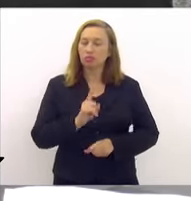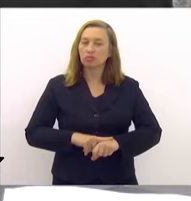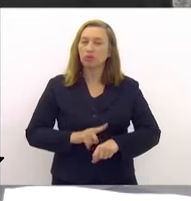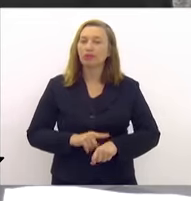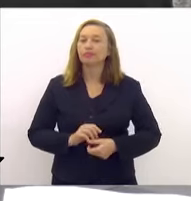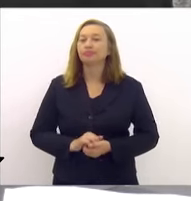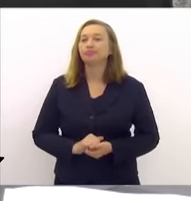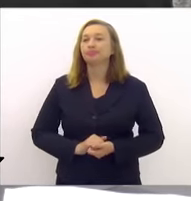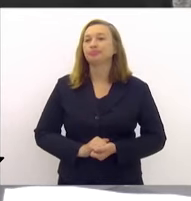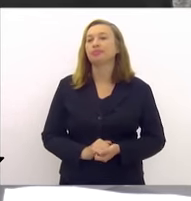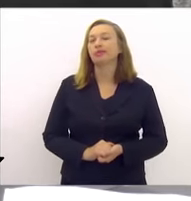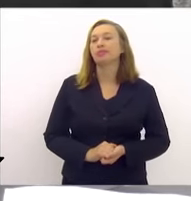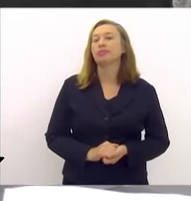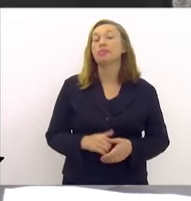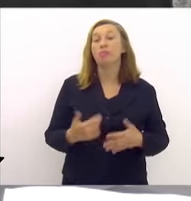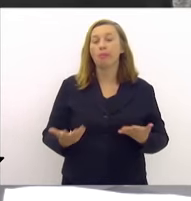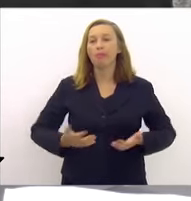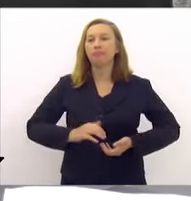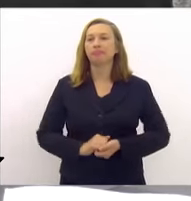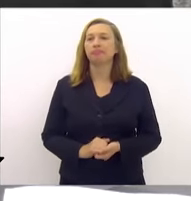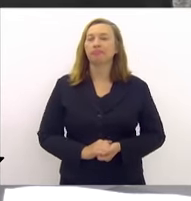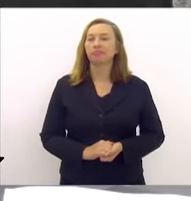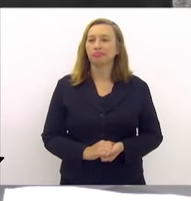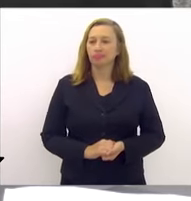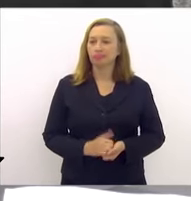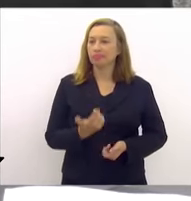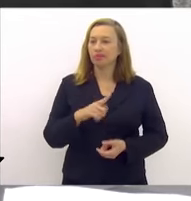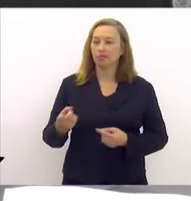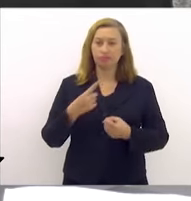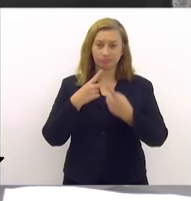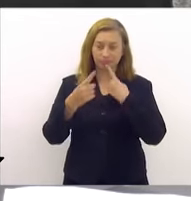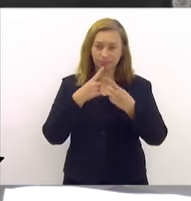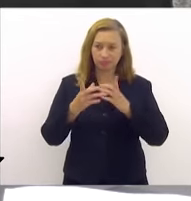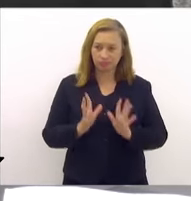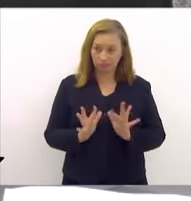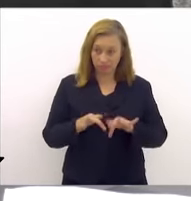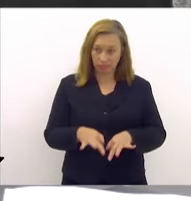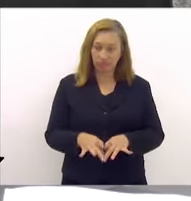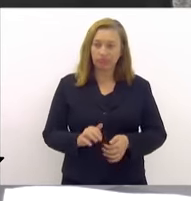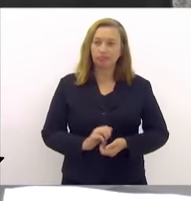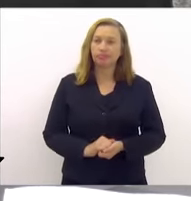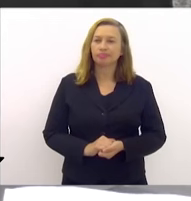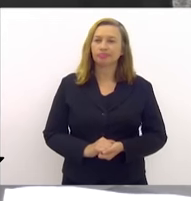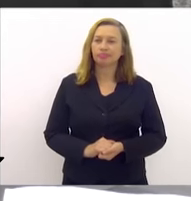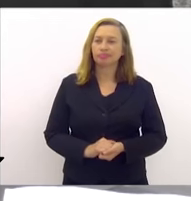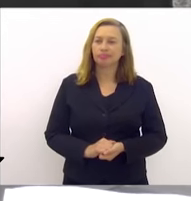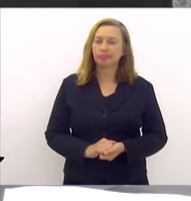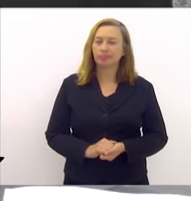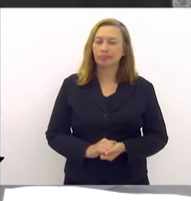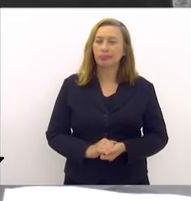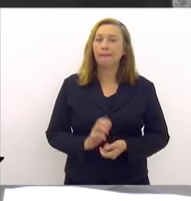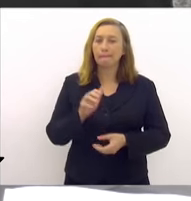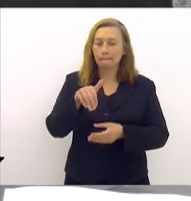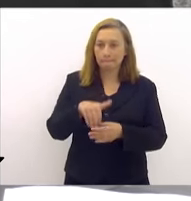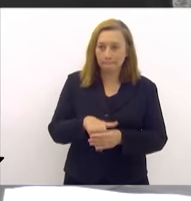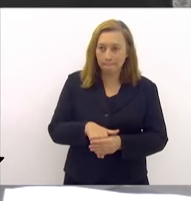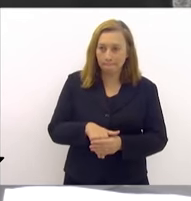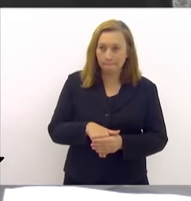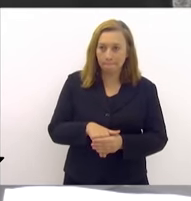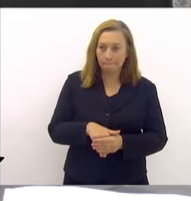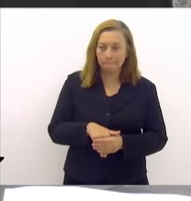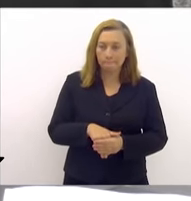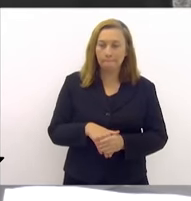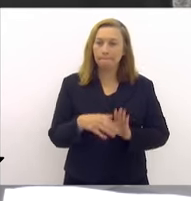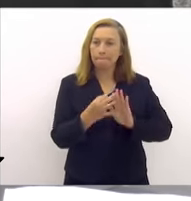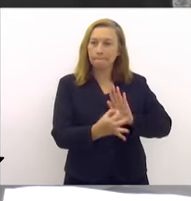momento. Então, não havendo quem queira discutir, encerrada a discussão, em votação,